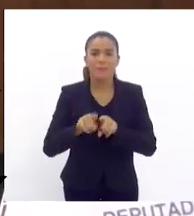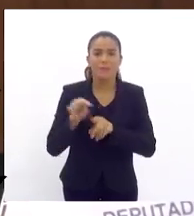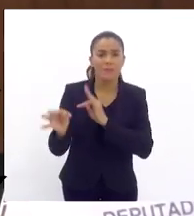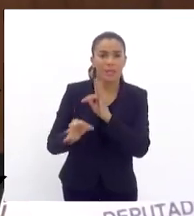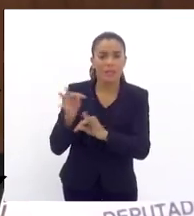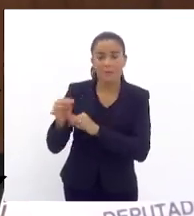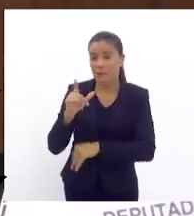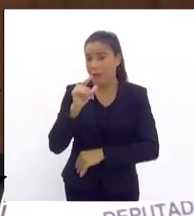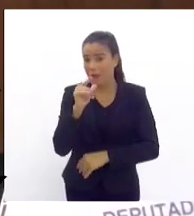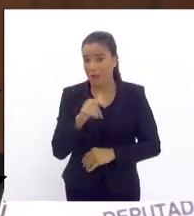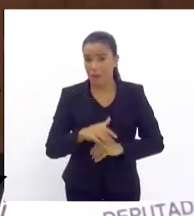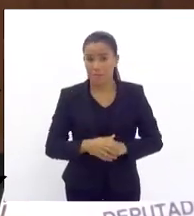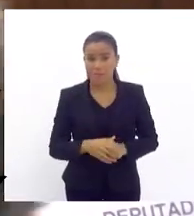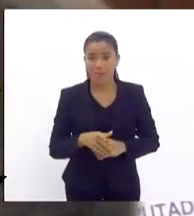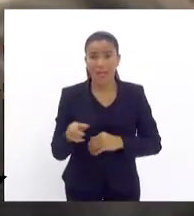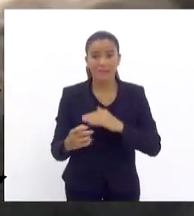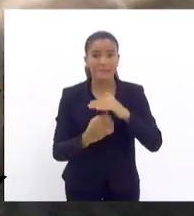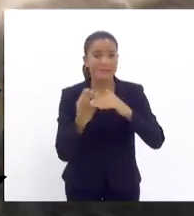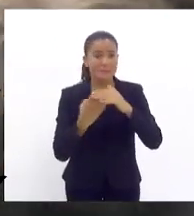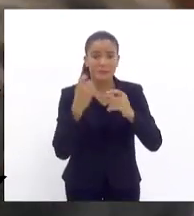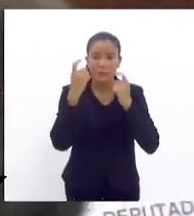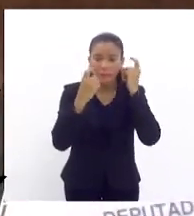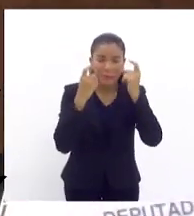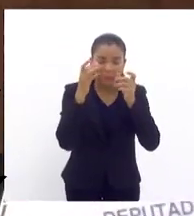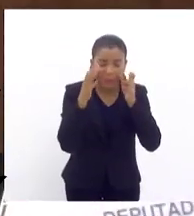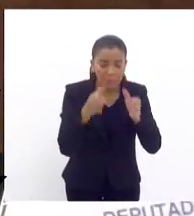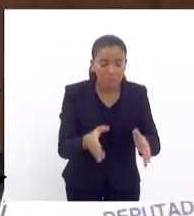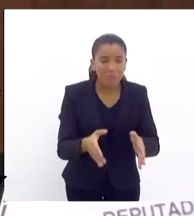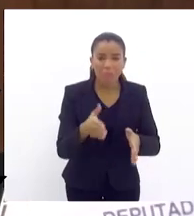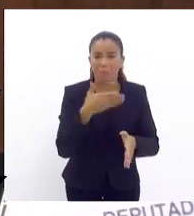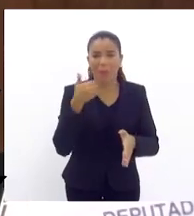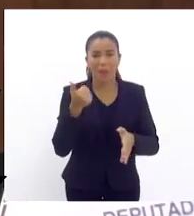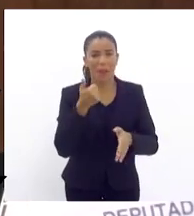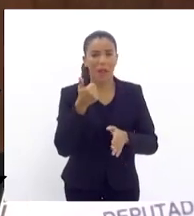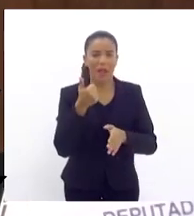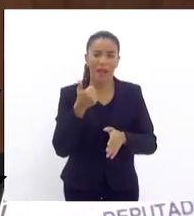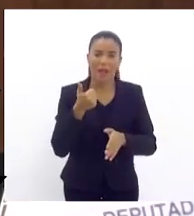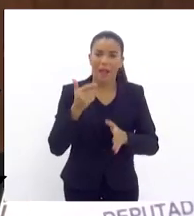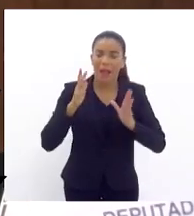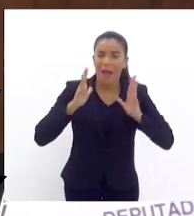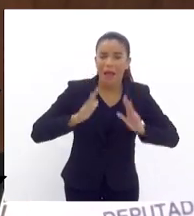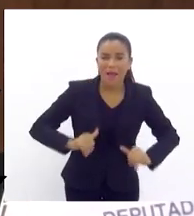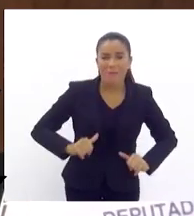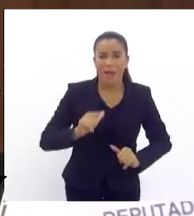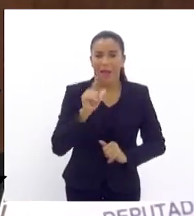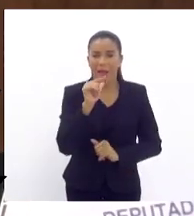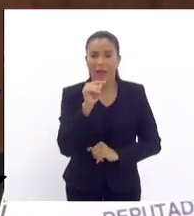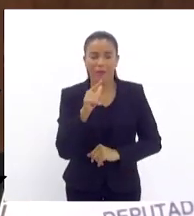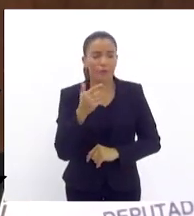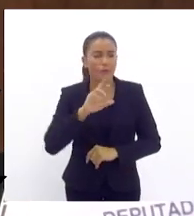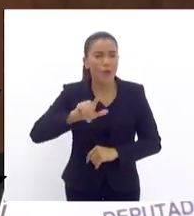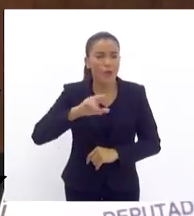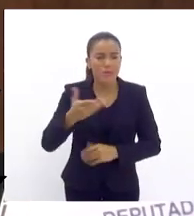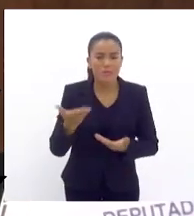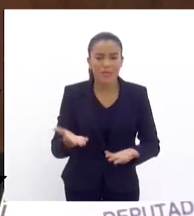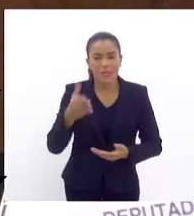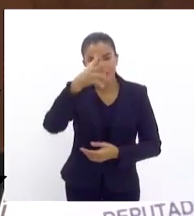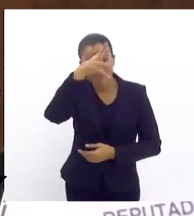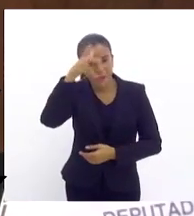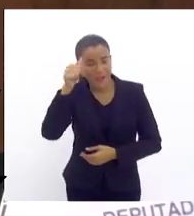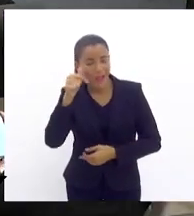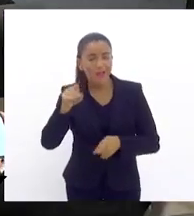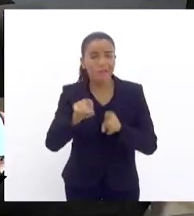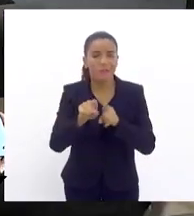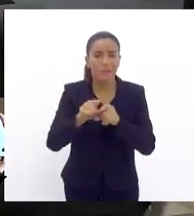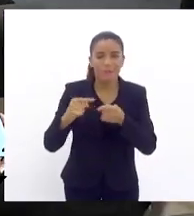estão interessadas em melhorar e universalizar saneamento em nenhum lugar. Não foi assim em Manaus, não foi assim em vários outros